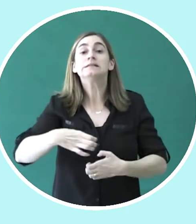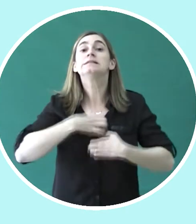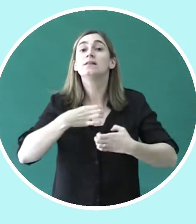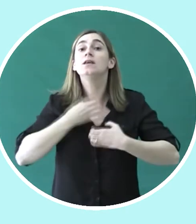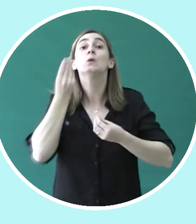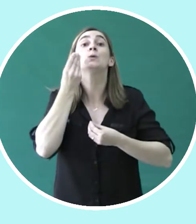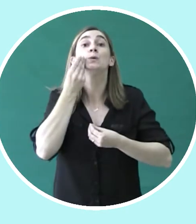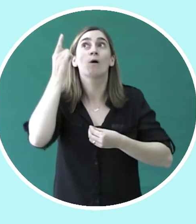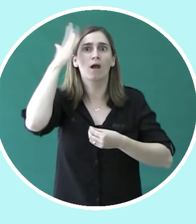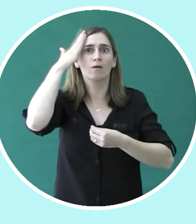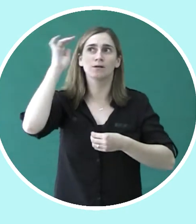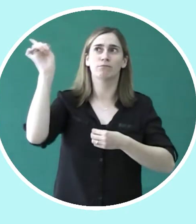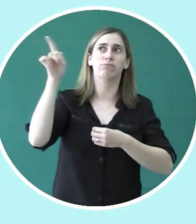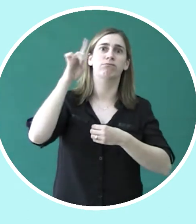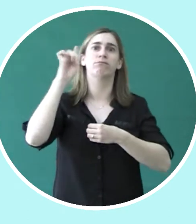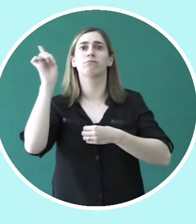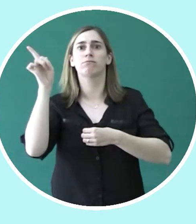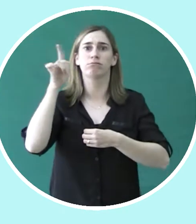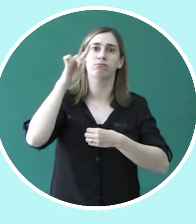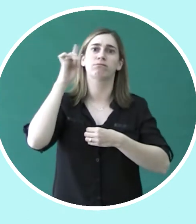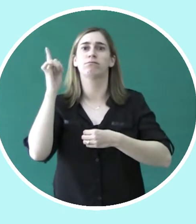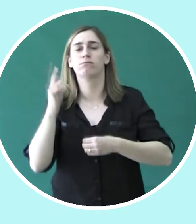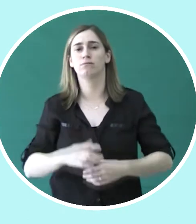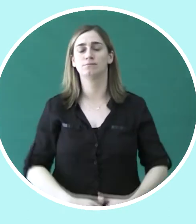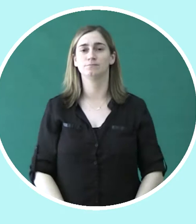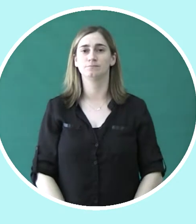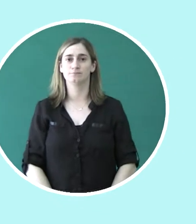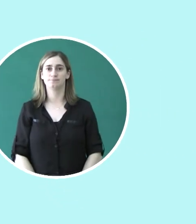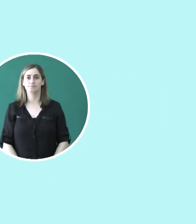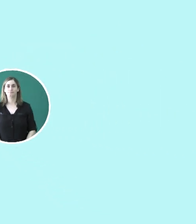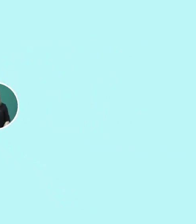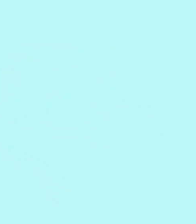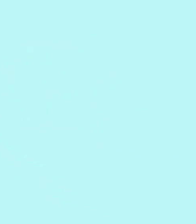E sentia a cabeça andar à roda.